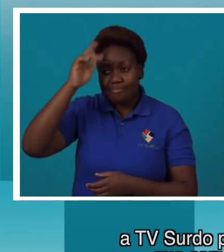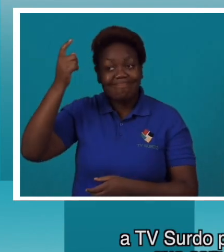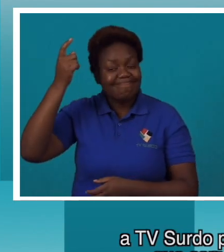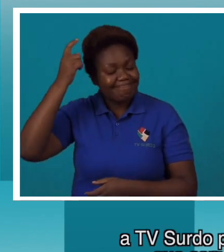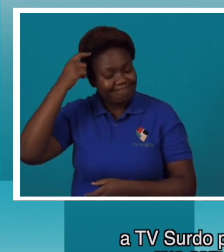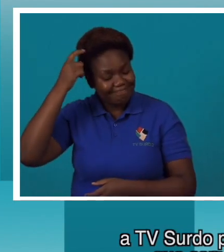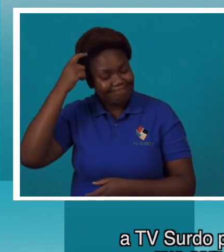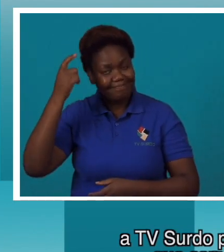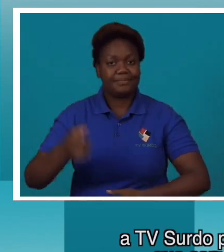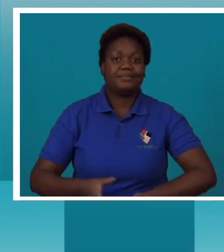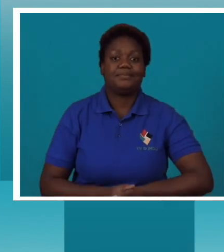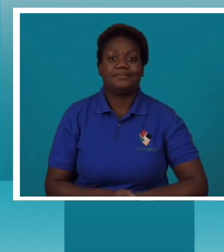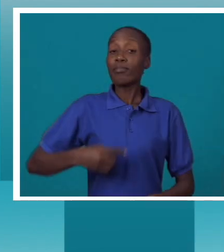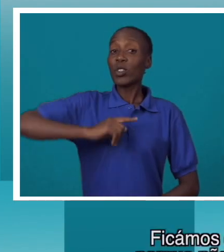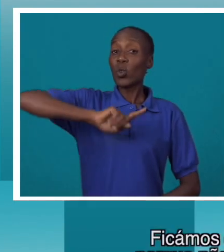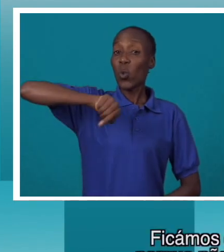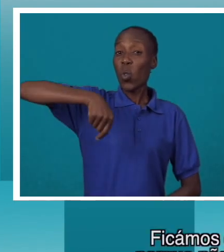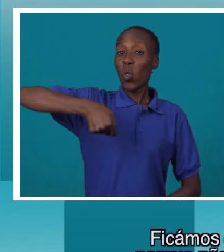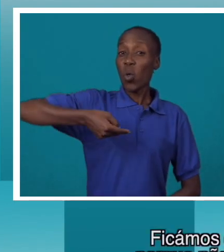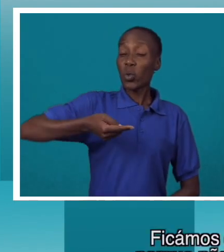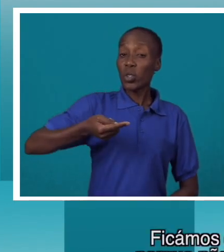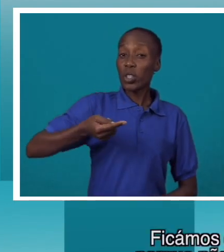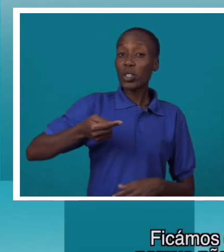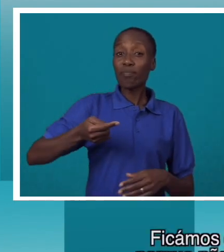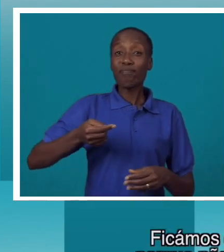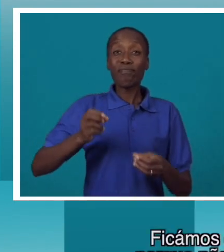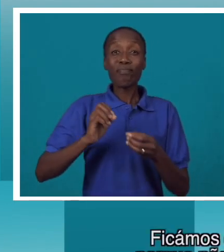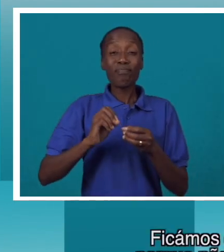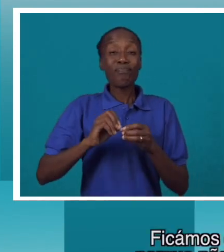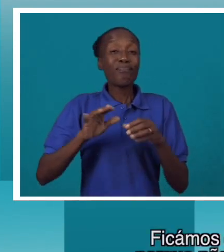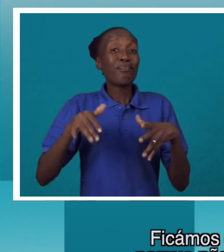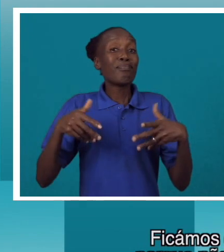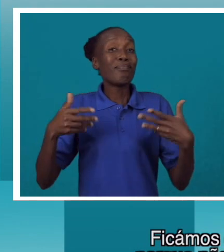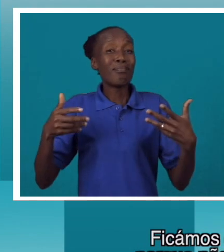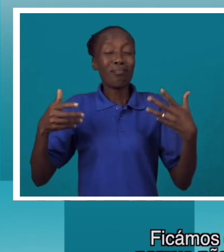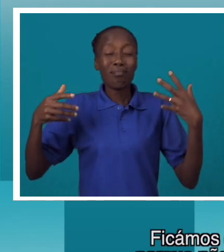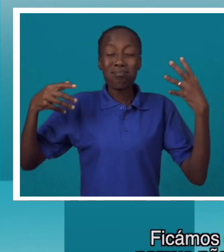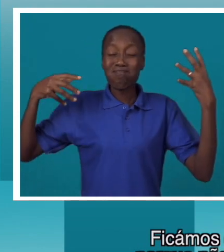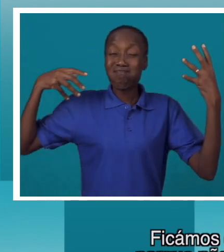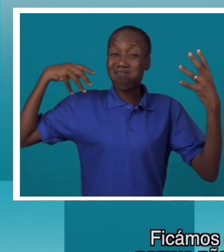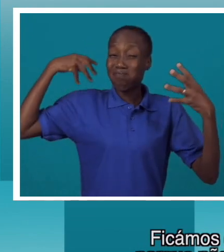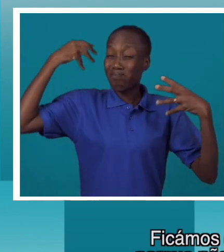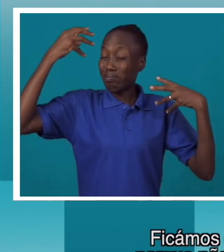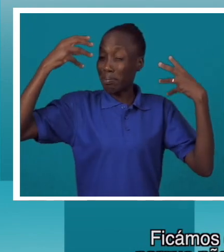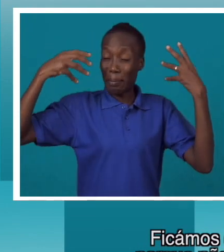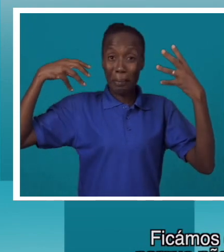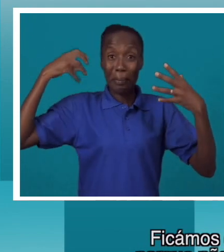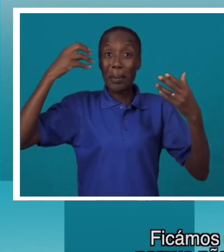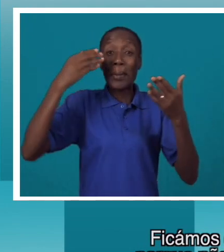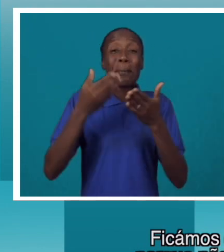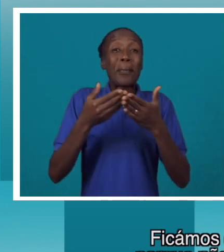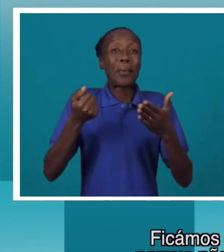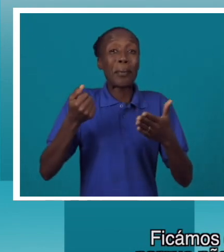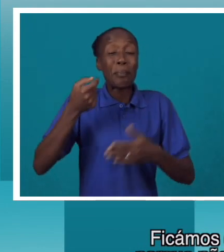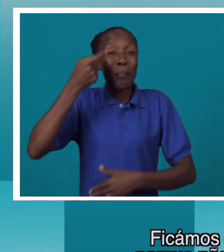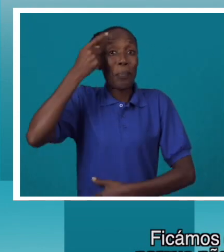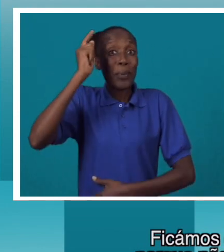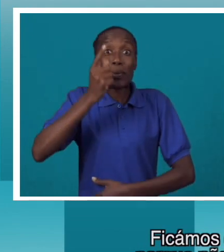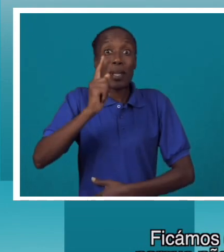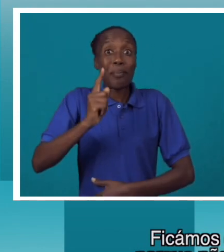famílias que convivem com crianças autistas. Ficamos completamente desdegonados porque não sabíamos o que é